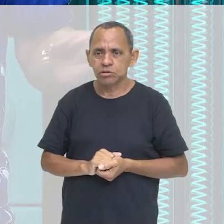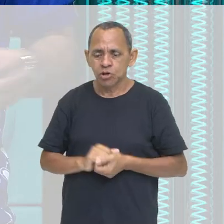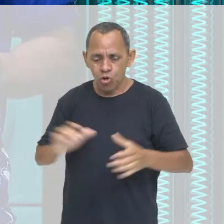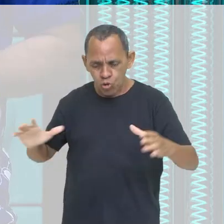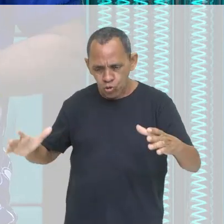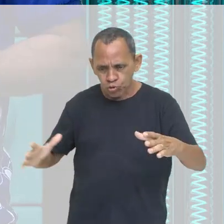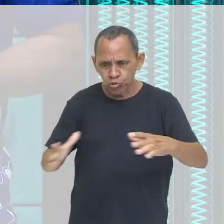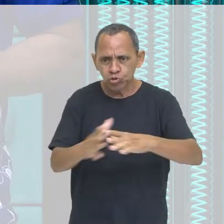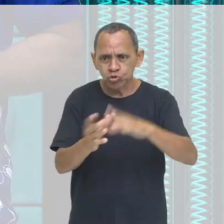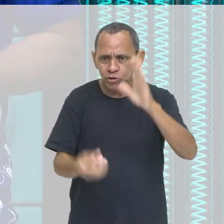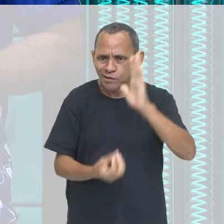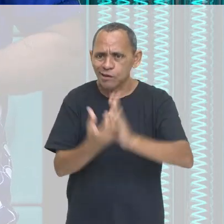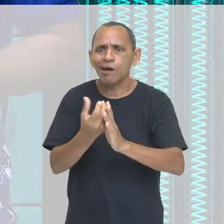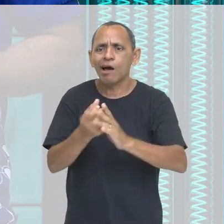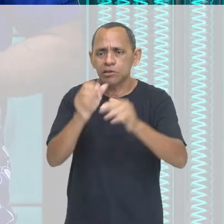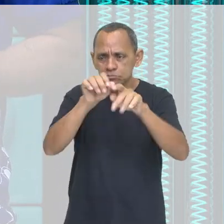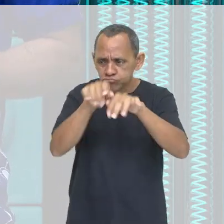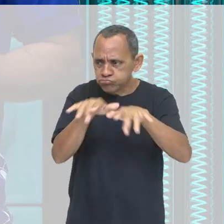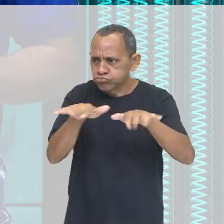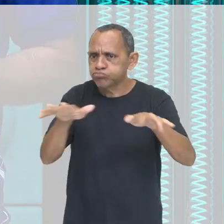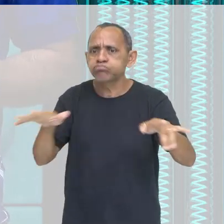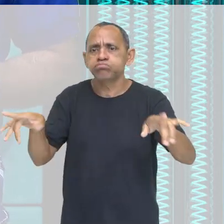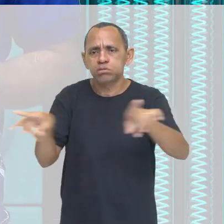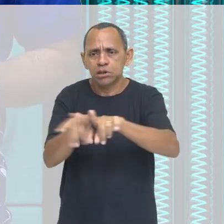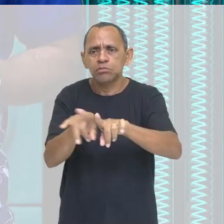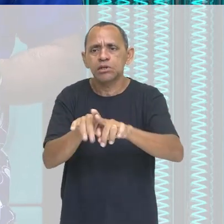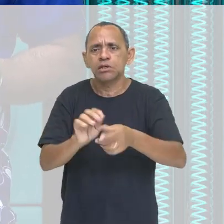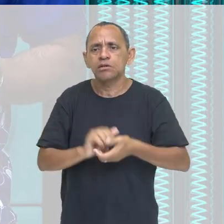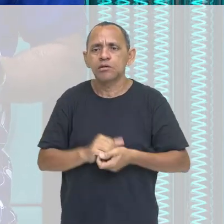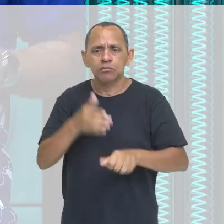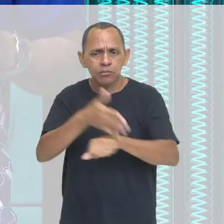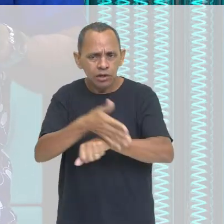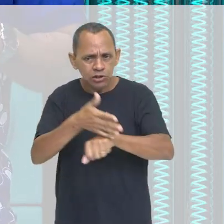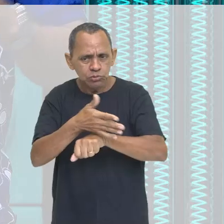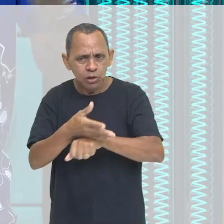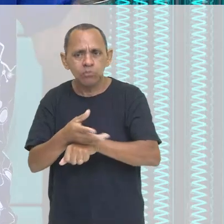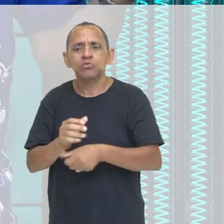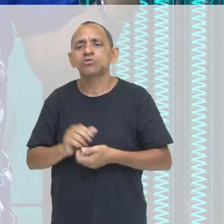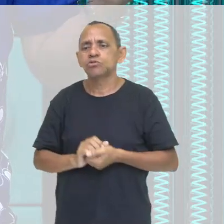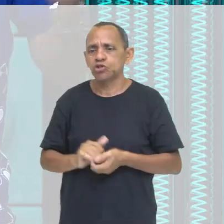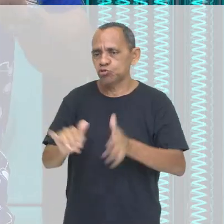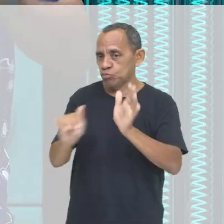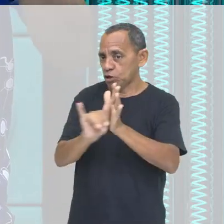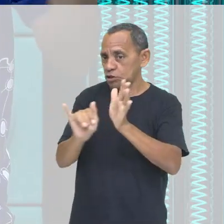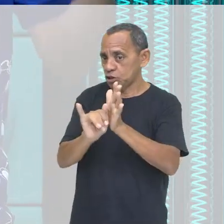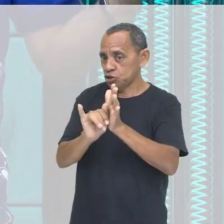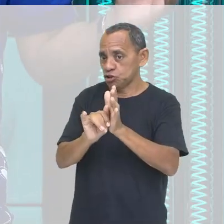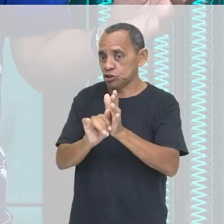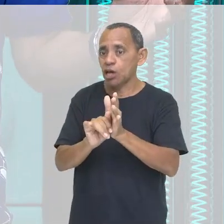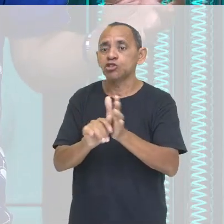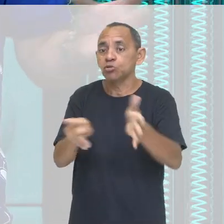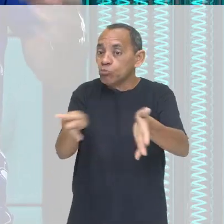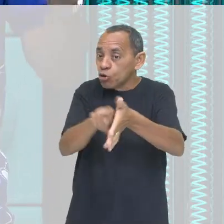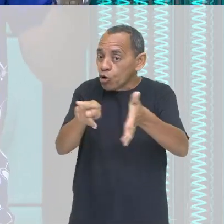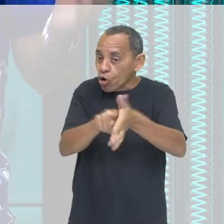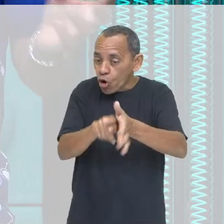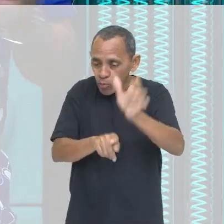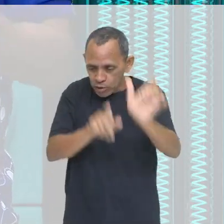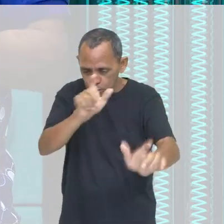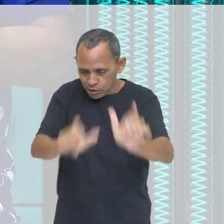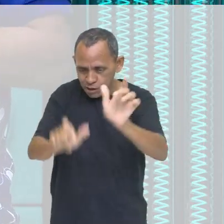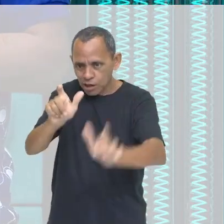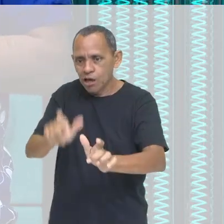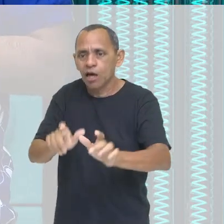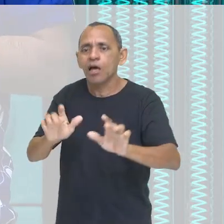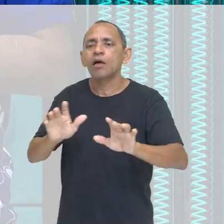expandindo, certo? Partimos de uma identidade, de uma cultura individual para uma cultura de massa, né, de população,